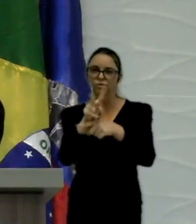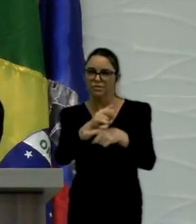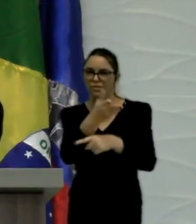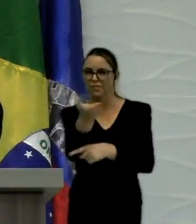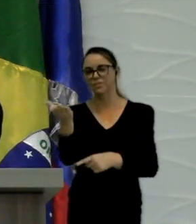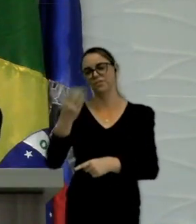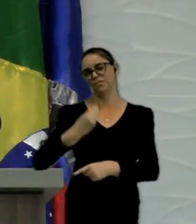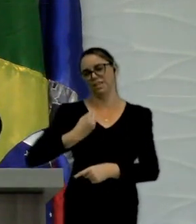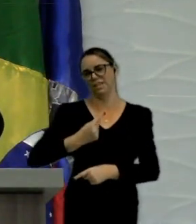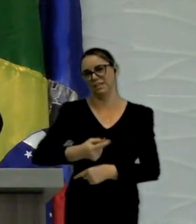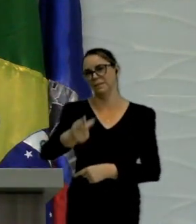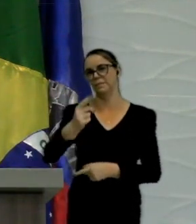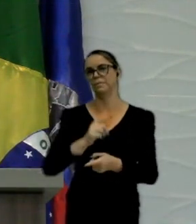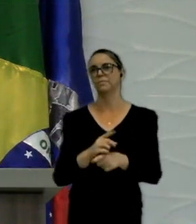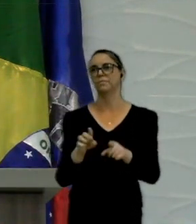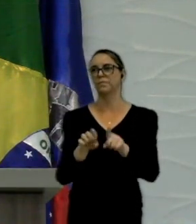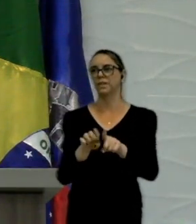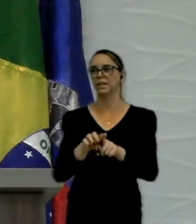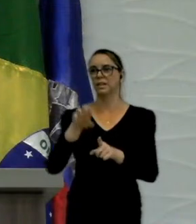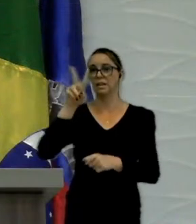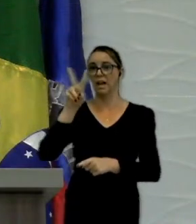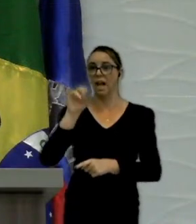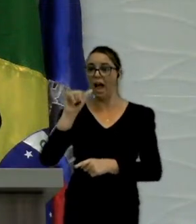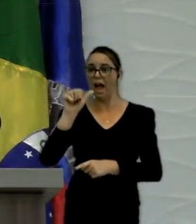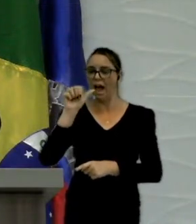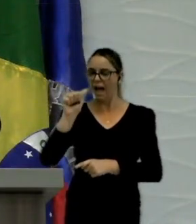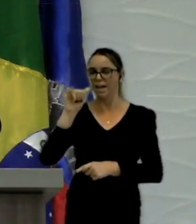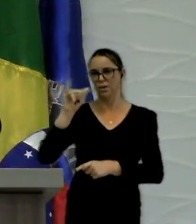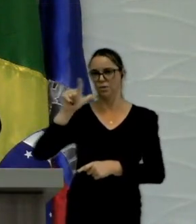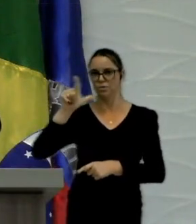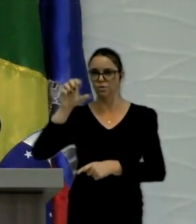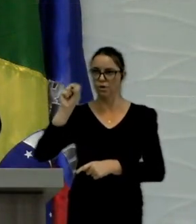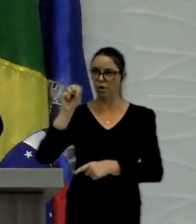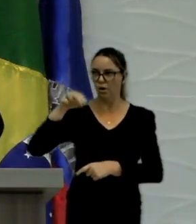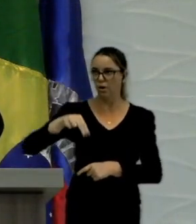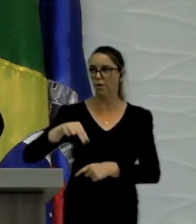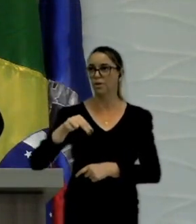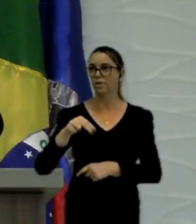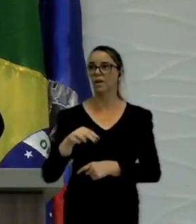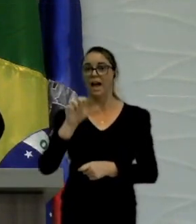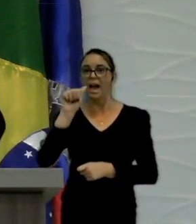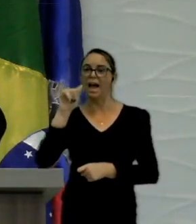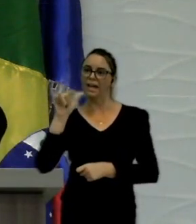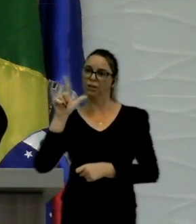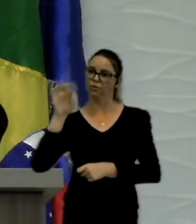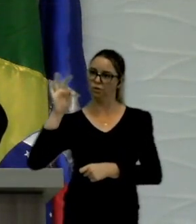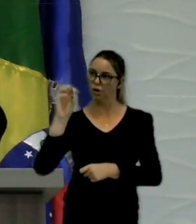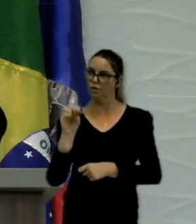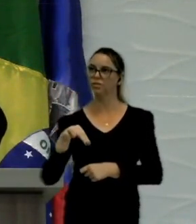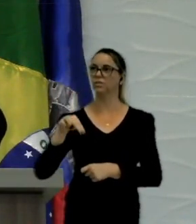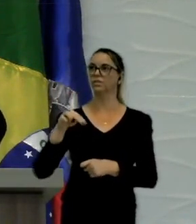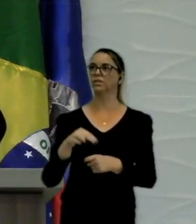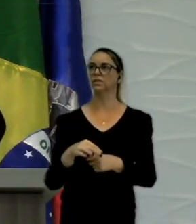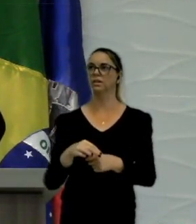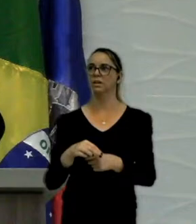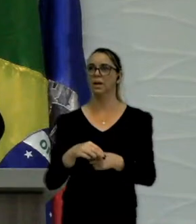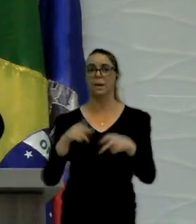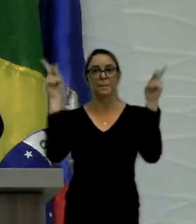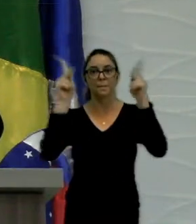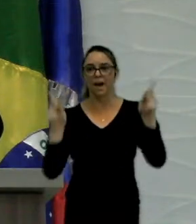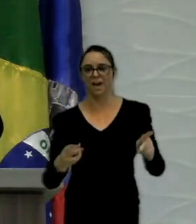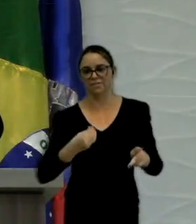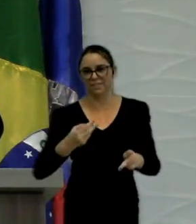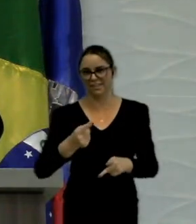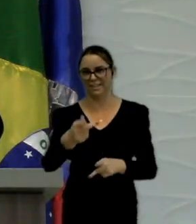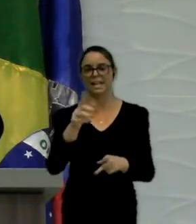vida. Ailton Valença, meu amigo Ailton Valença, que Deus te dê, Ailton Valença, muita saúde, paz e muitos anos de vida. Ricardo,